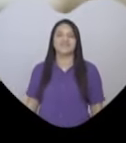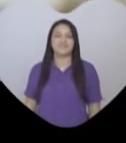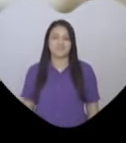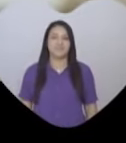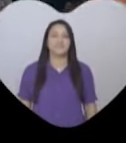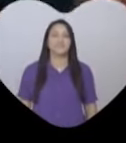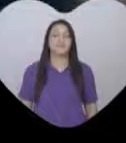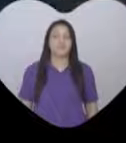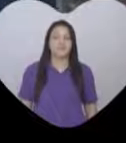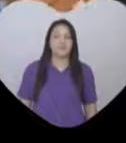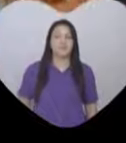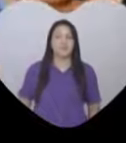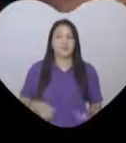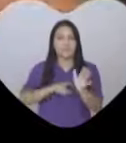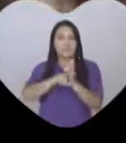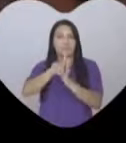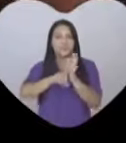vencer.